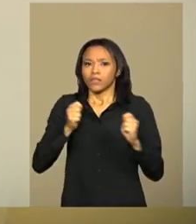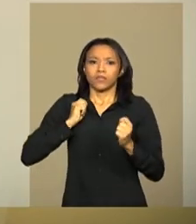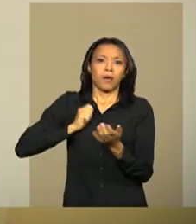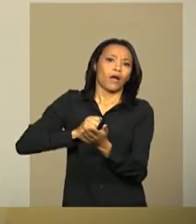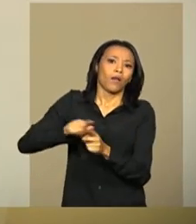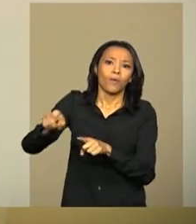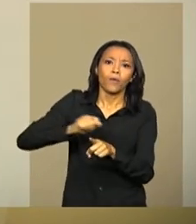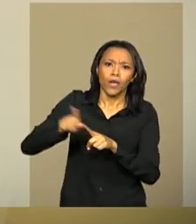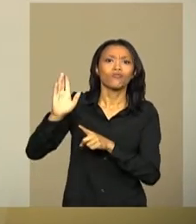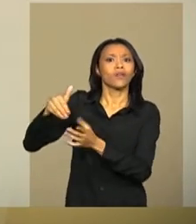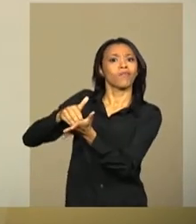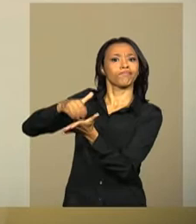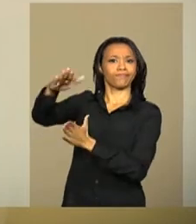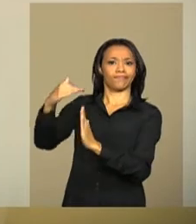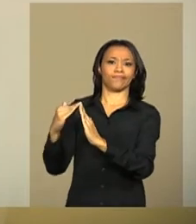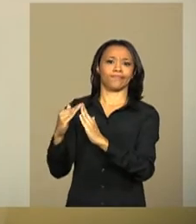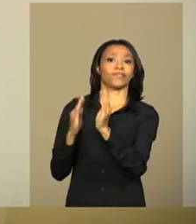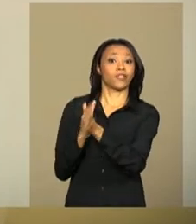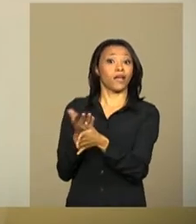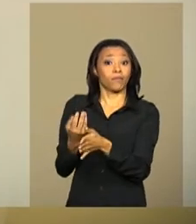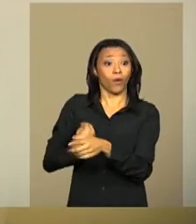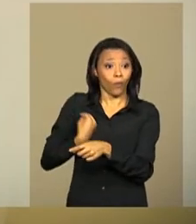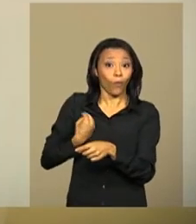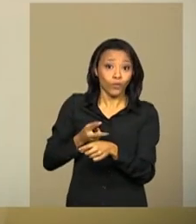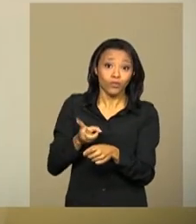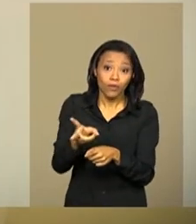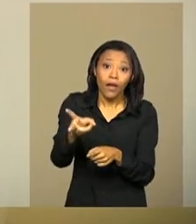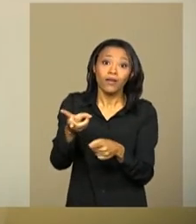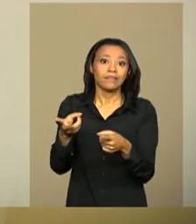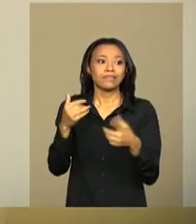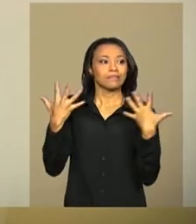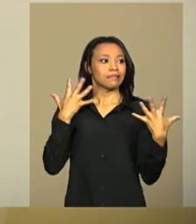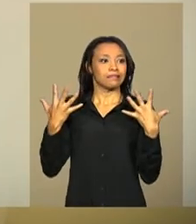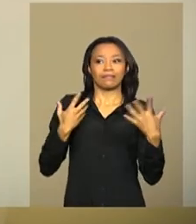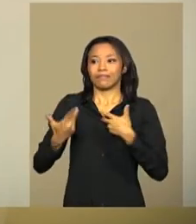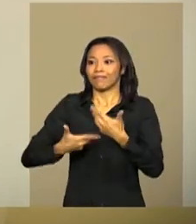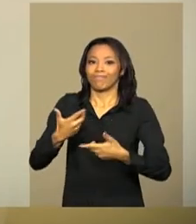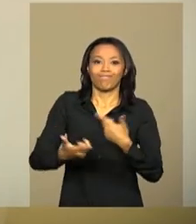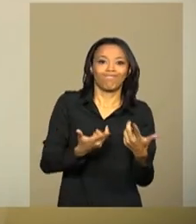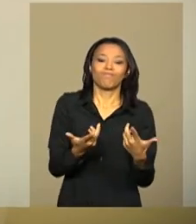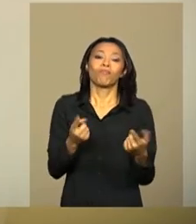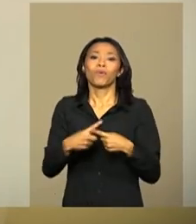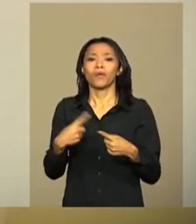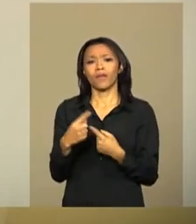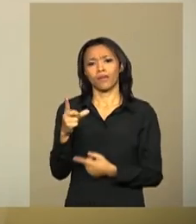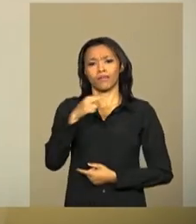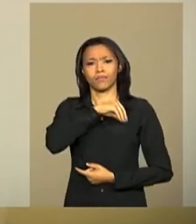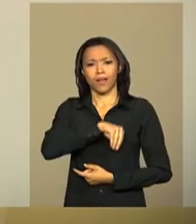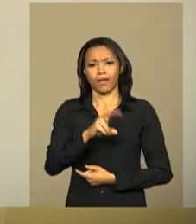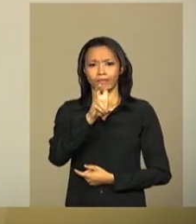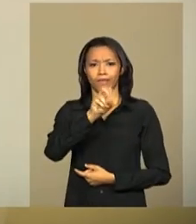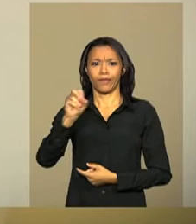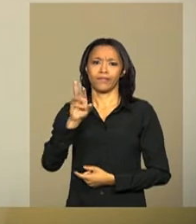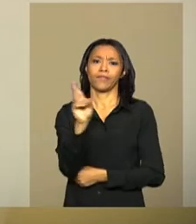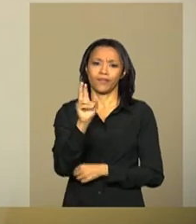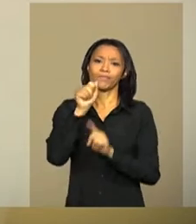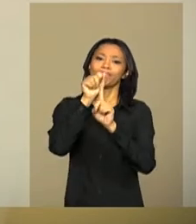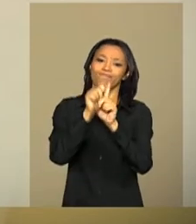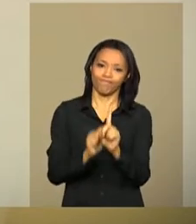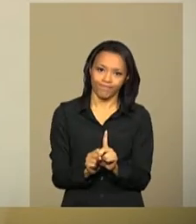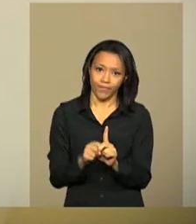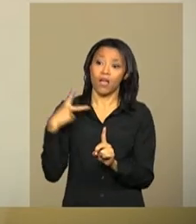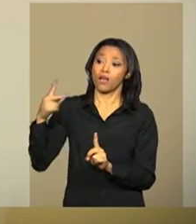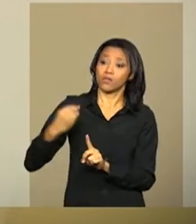já foi até despejada e para sobreviver tinha que se virar porque ganha apenas 500 reais por mês